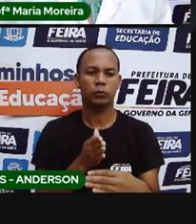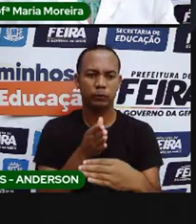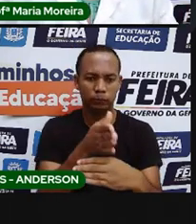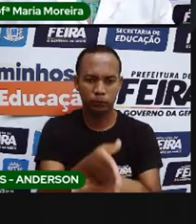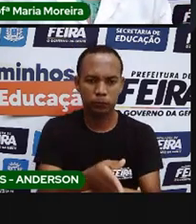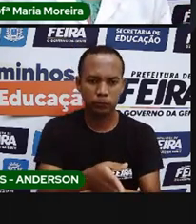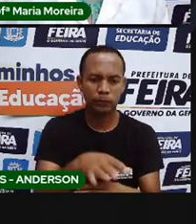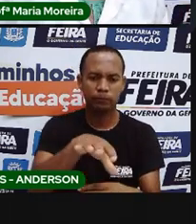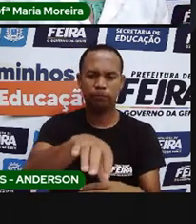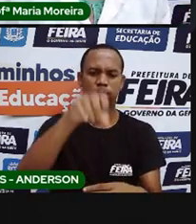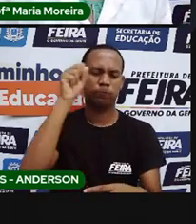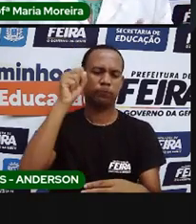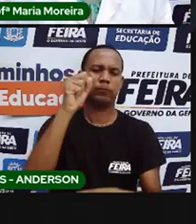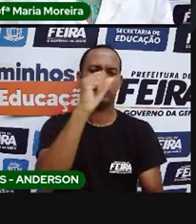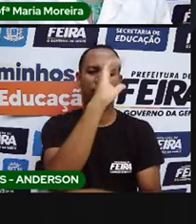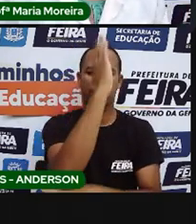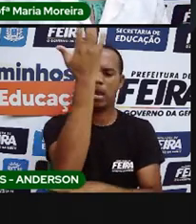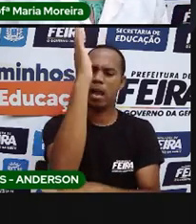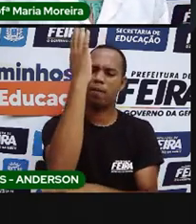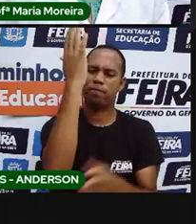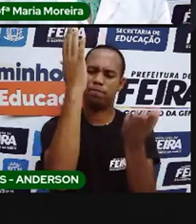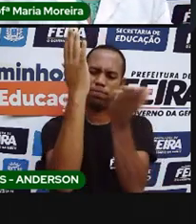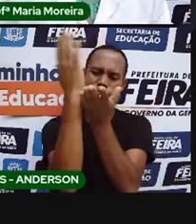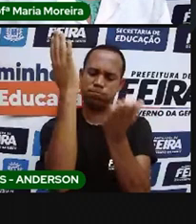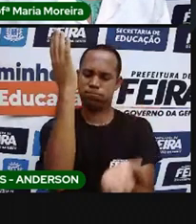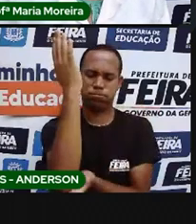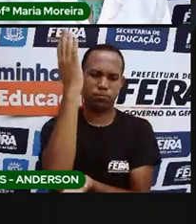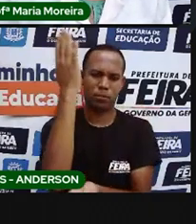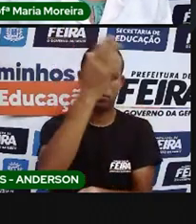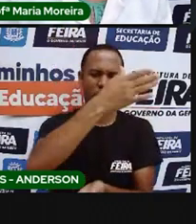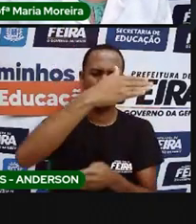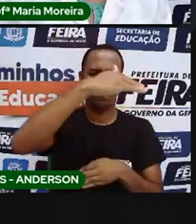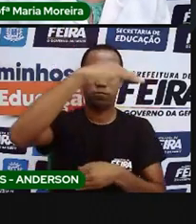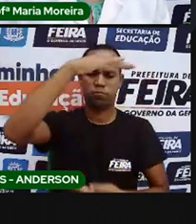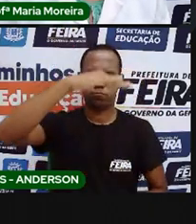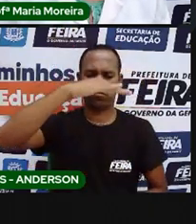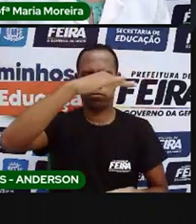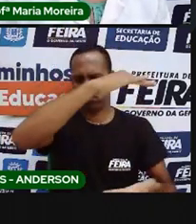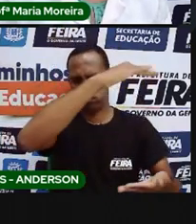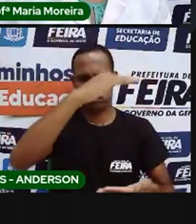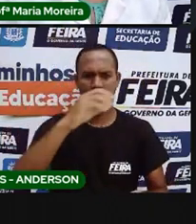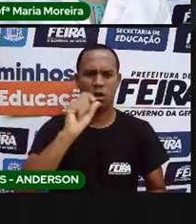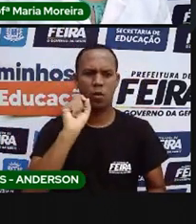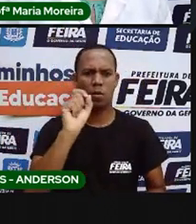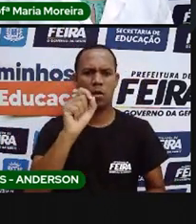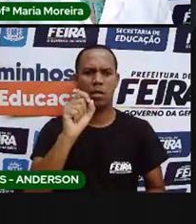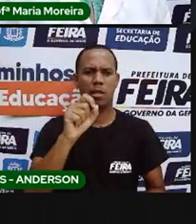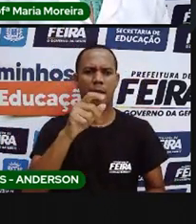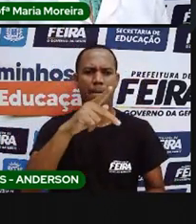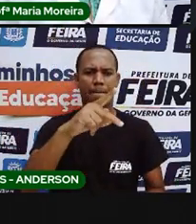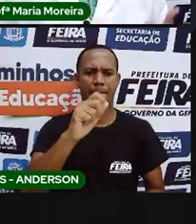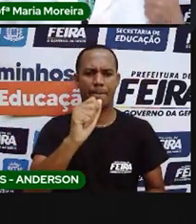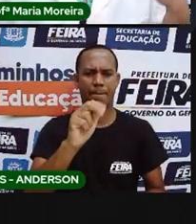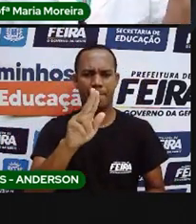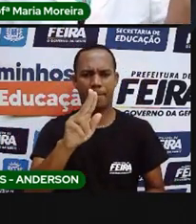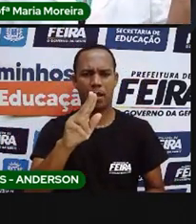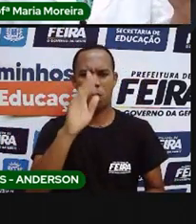arrancar, né, a derrubar as árvores, o pau-brasil, que era uma madeira bem, bem valiosa, né, e